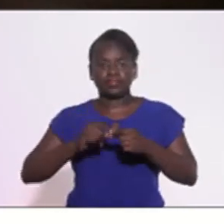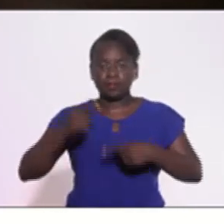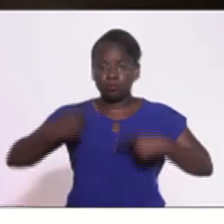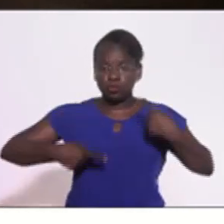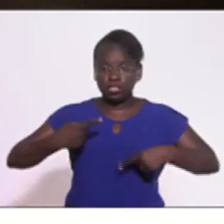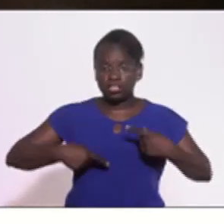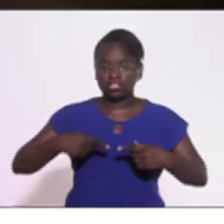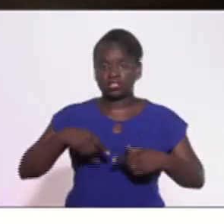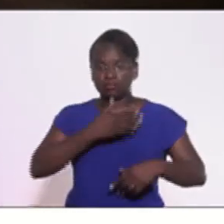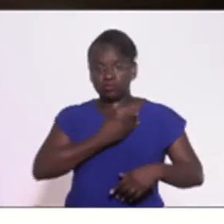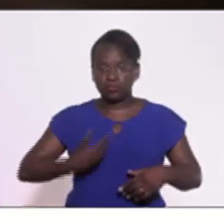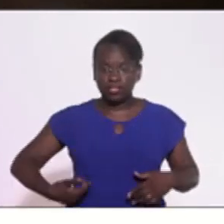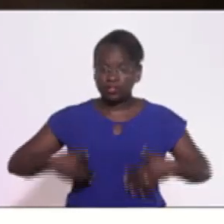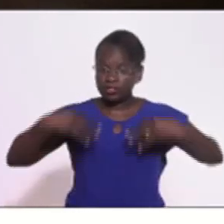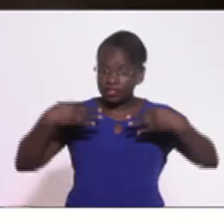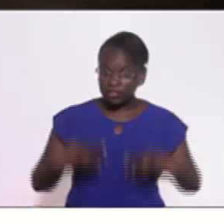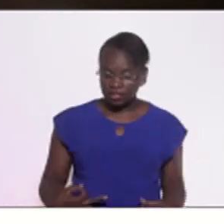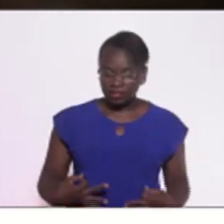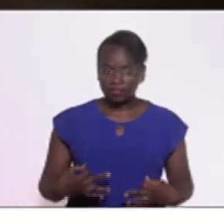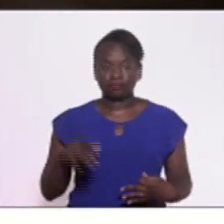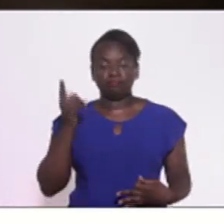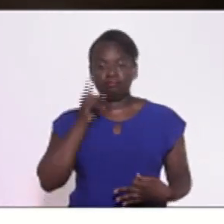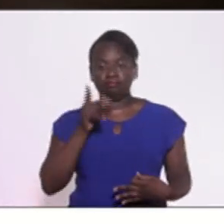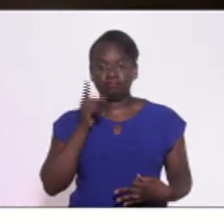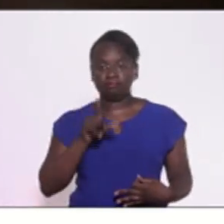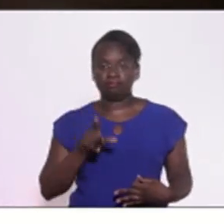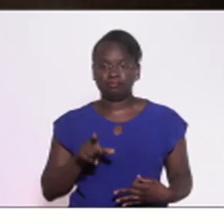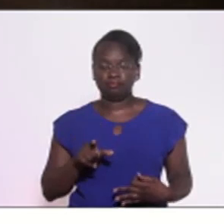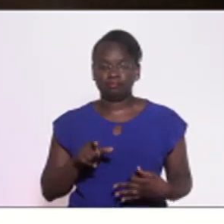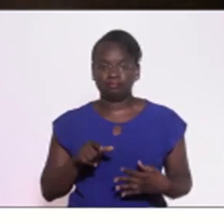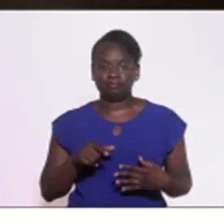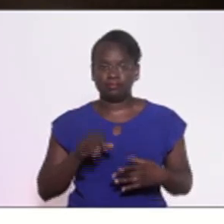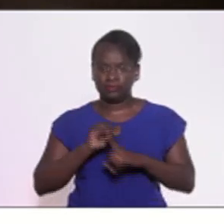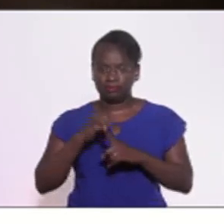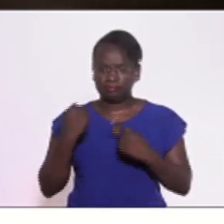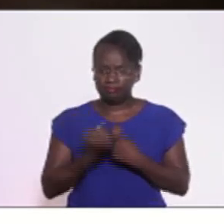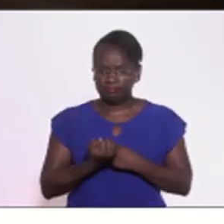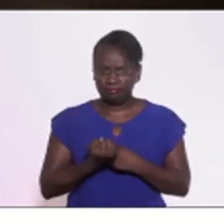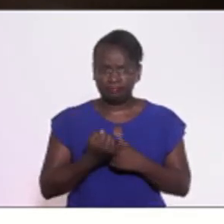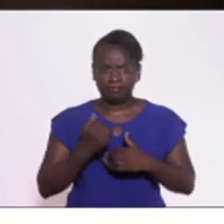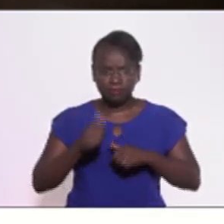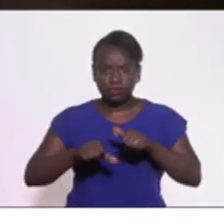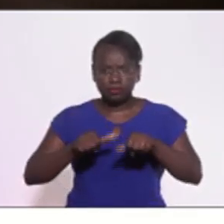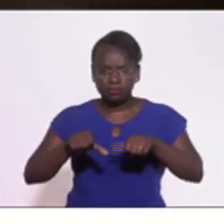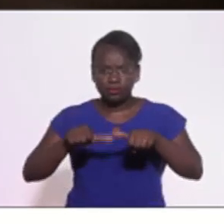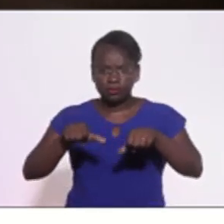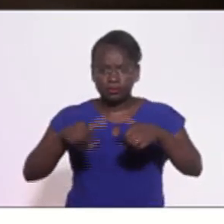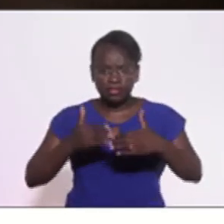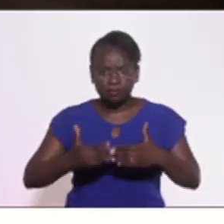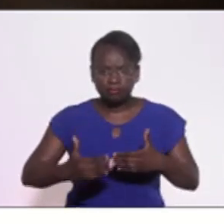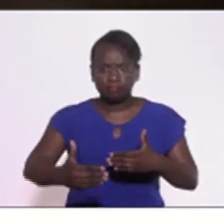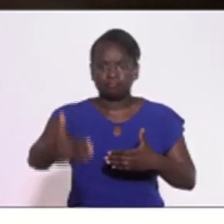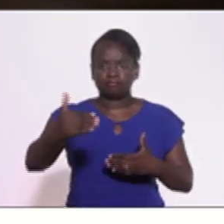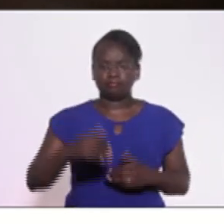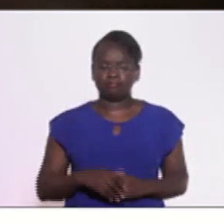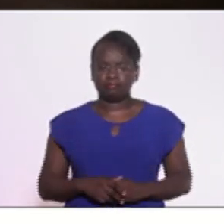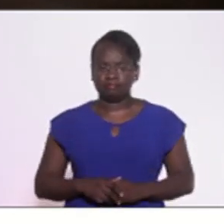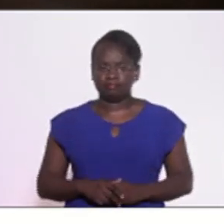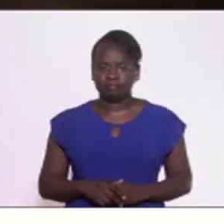políticas públicas corretas que se consegue levar uma sociedade em transformação, em avanço.